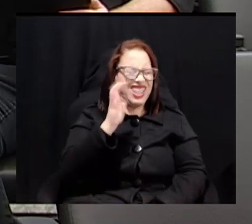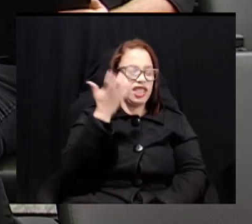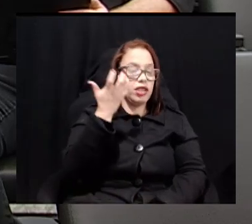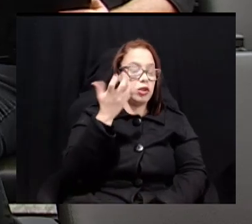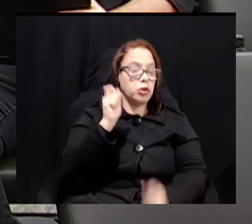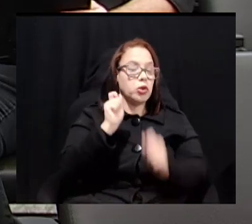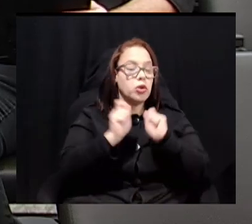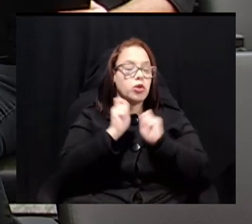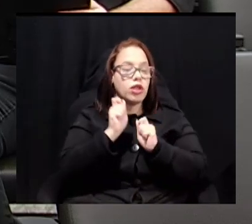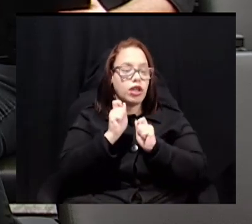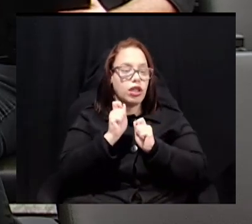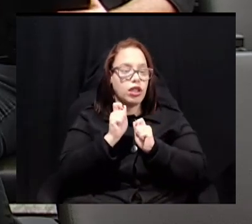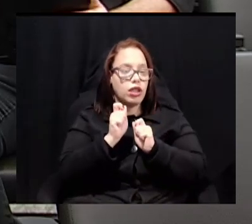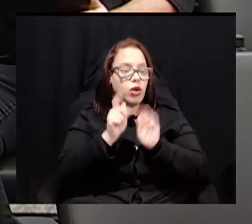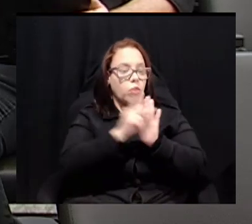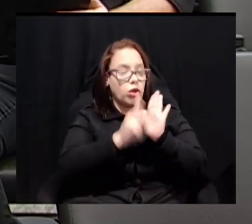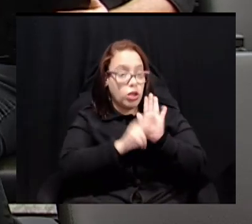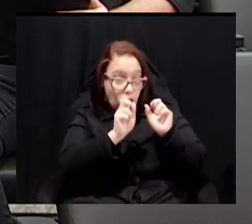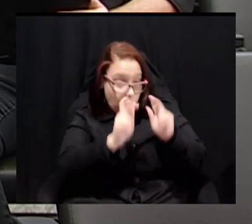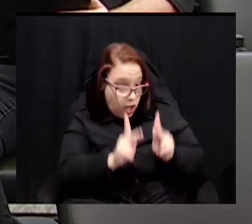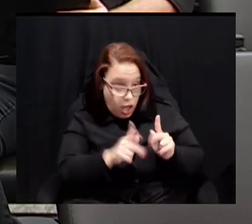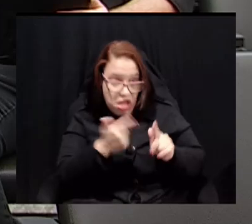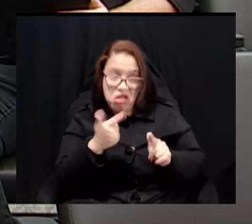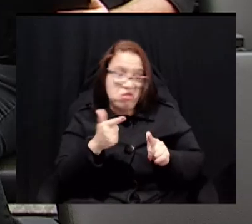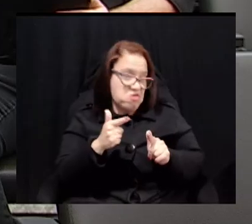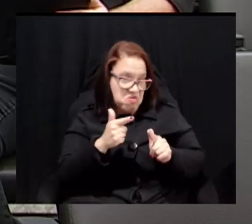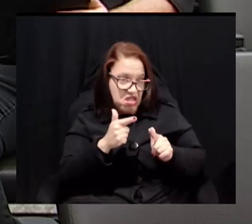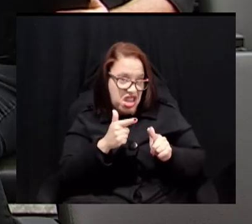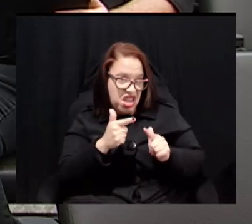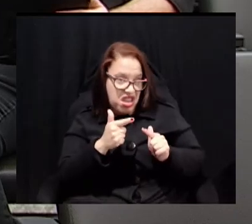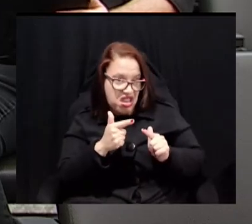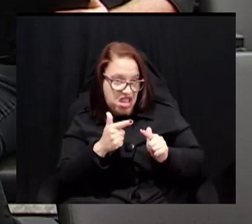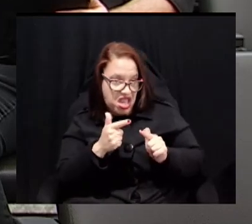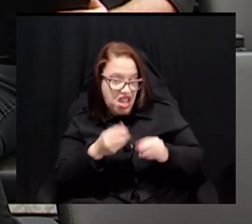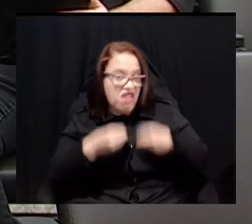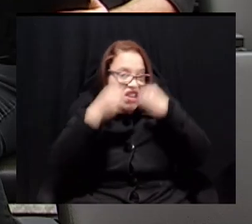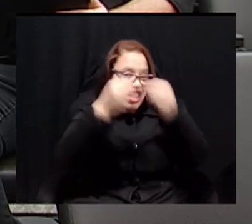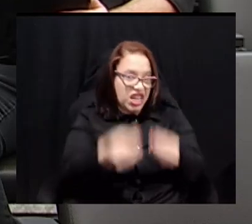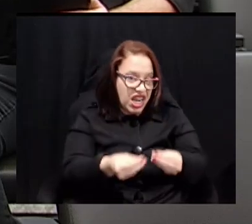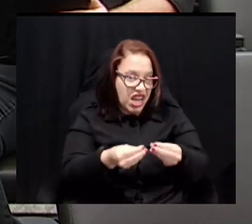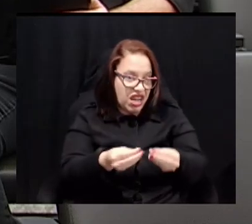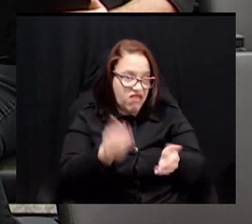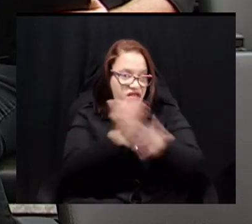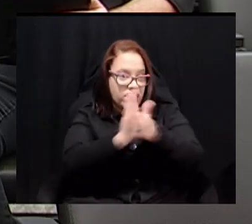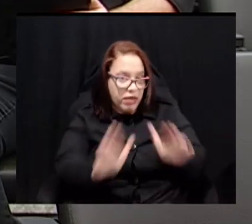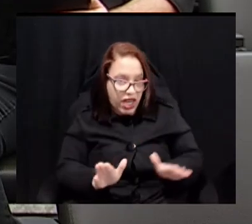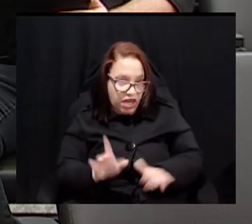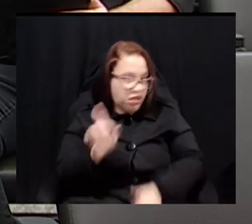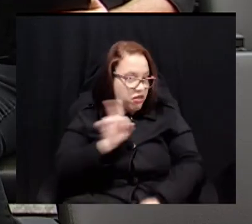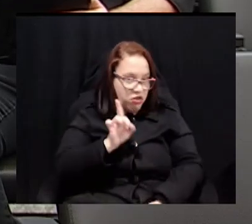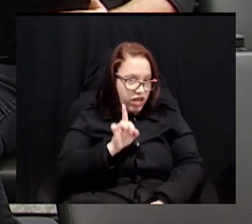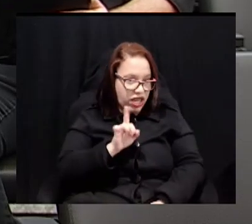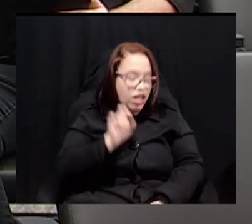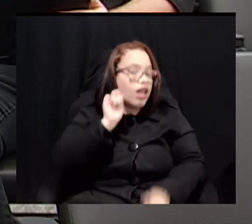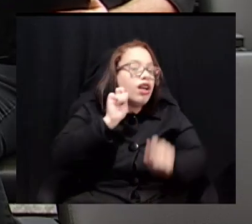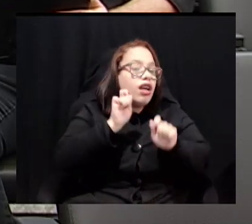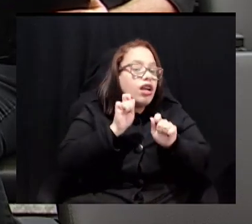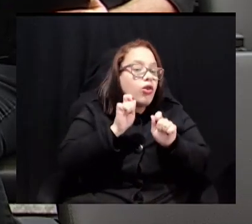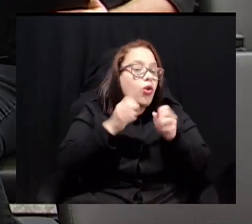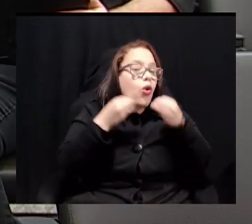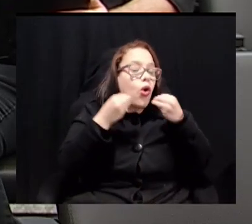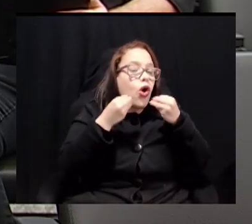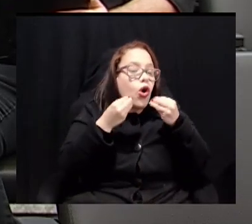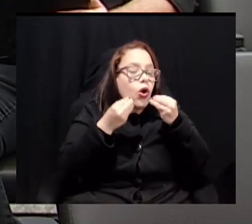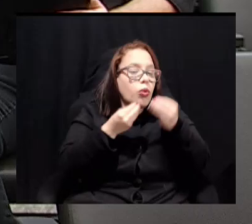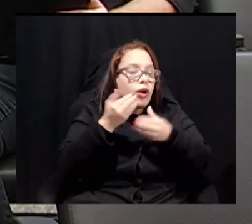está, o projeto está ok, não está ok, já está sendo providenciada a licitação, já tem um recurso financeiro para isso, como é que está